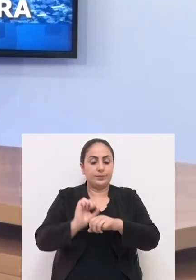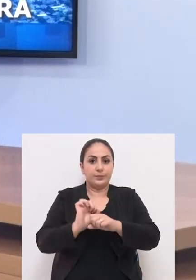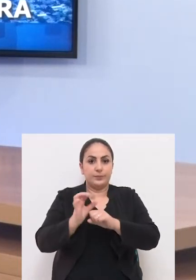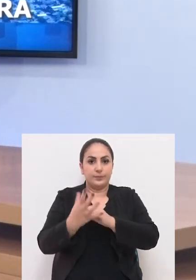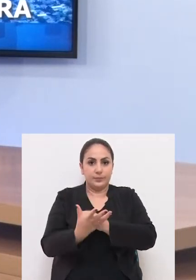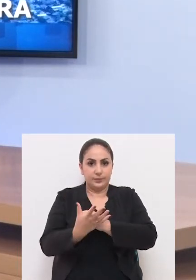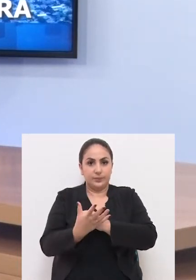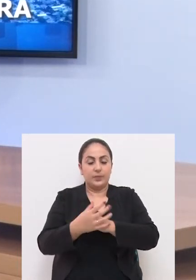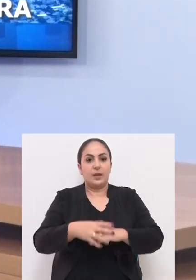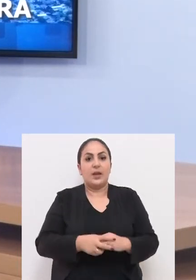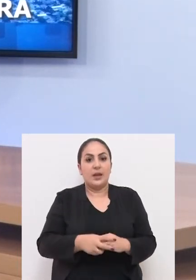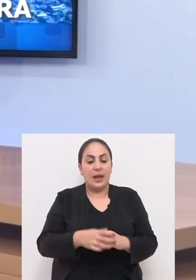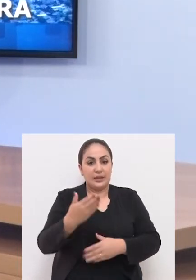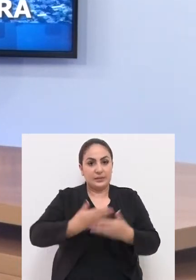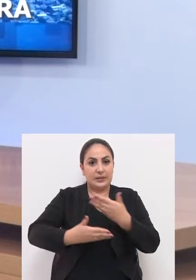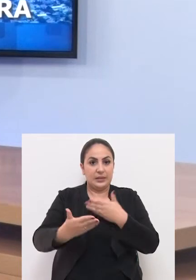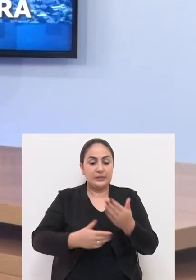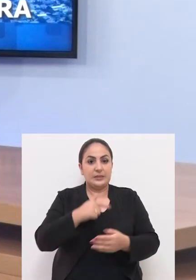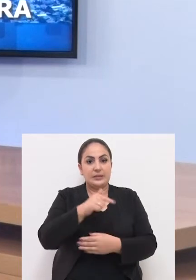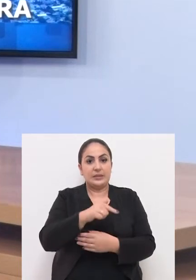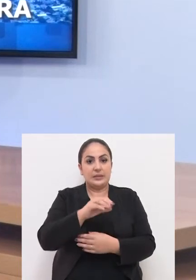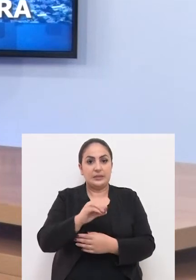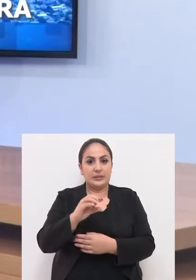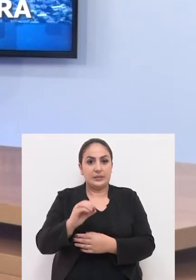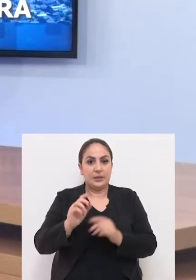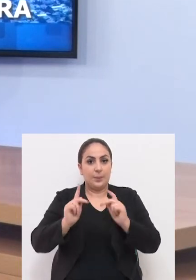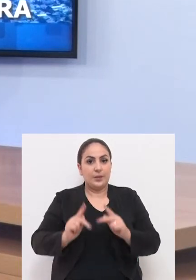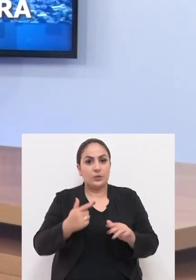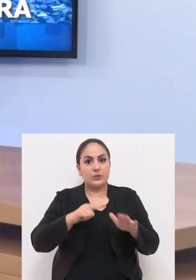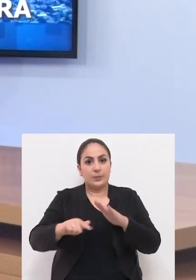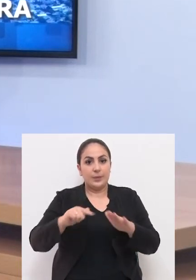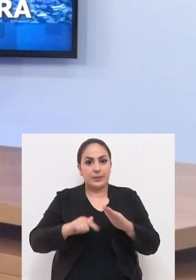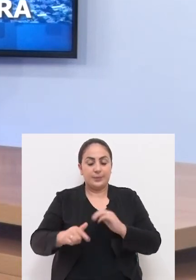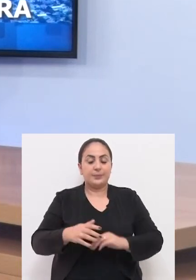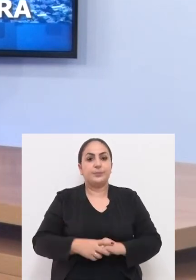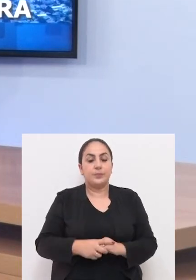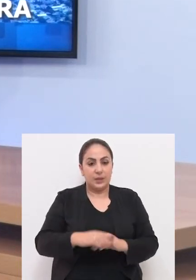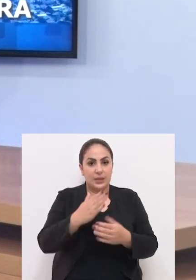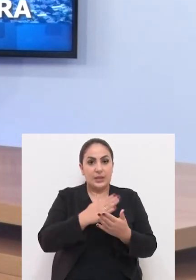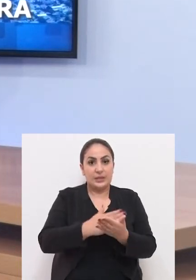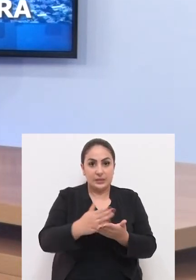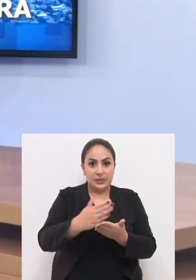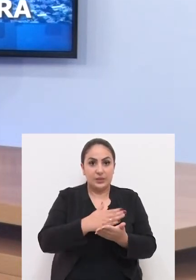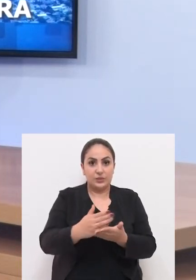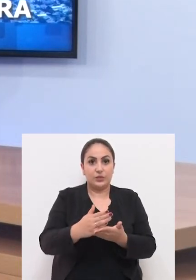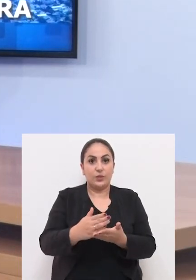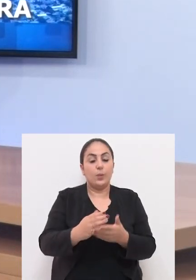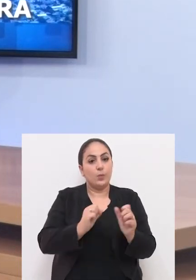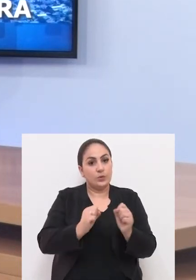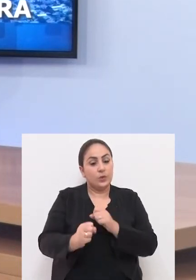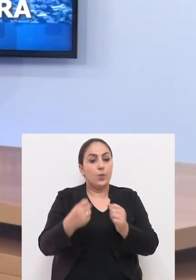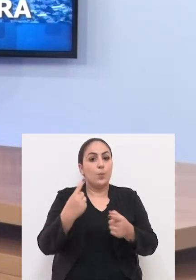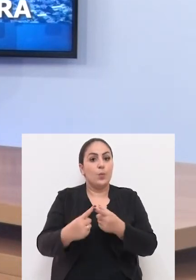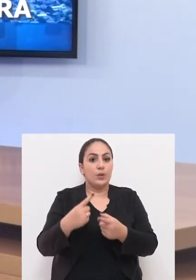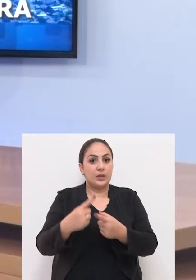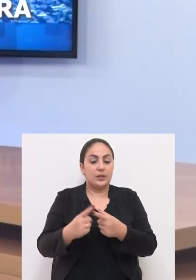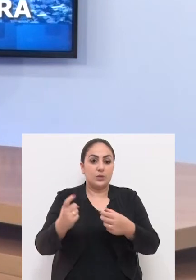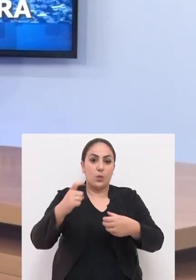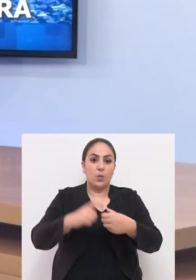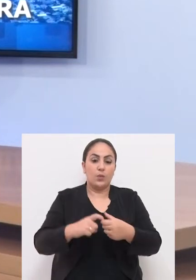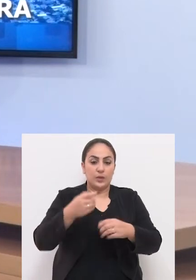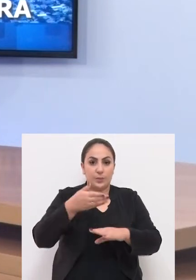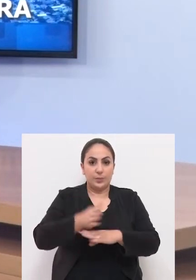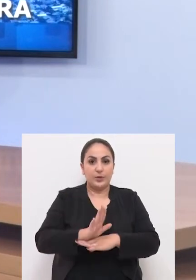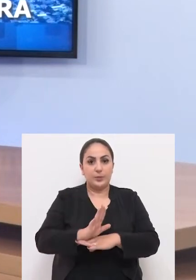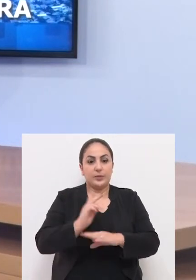Enfrentamento à Covid-19 atende 700 pessoas por semana. Iniciativa foi possível graças a um